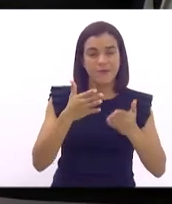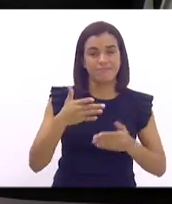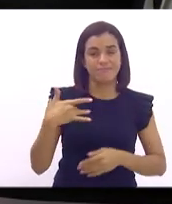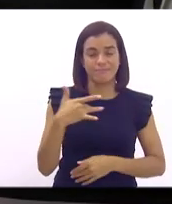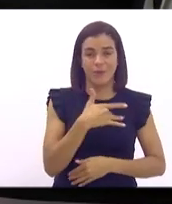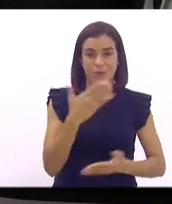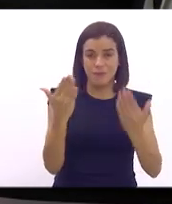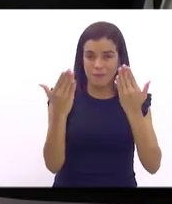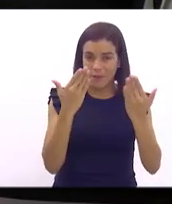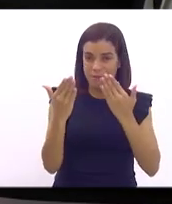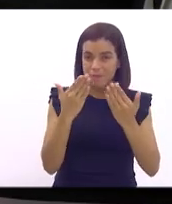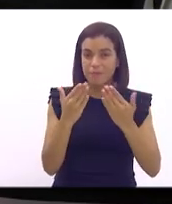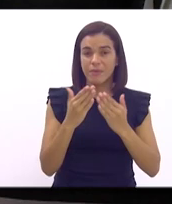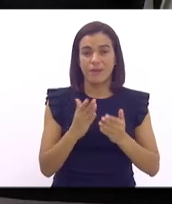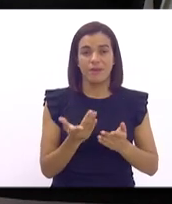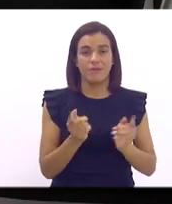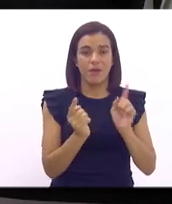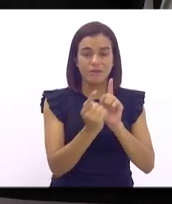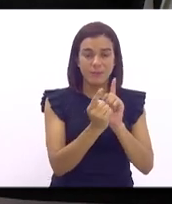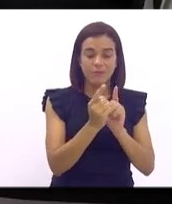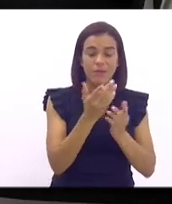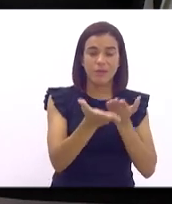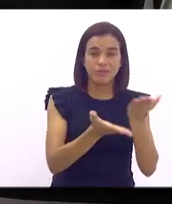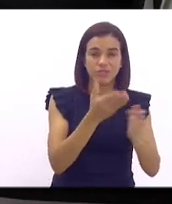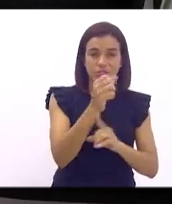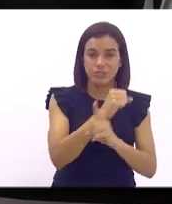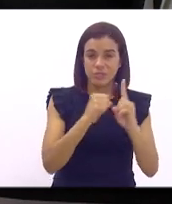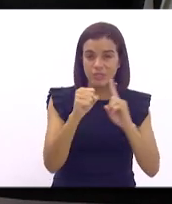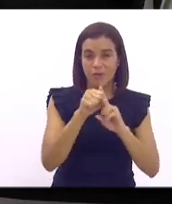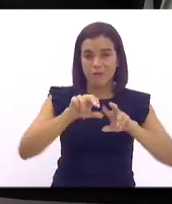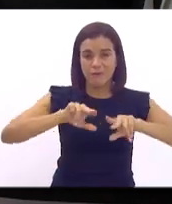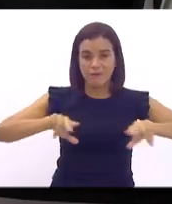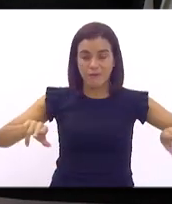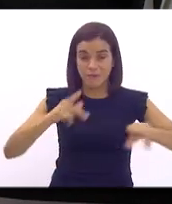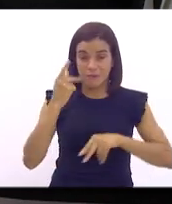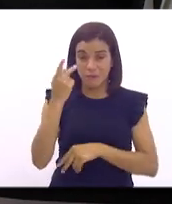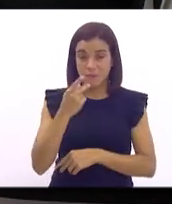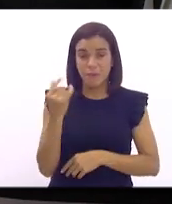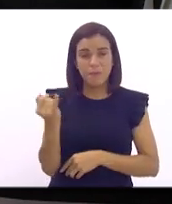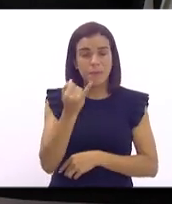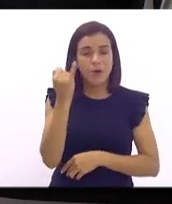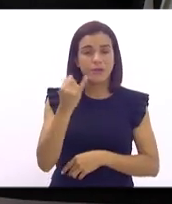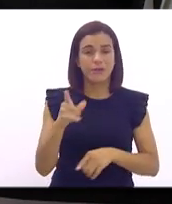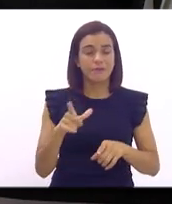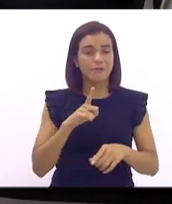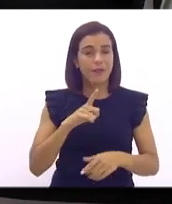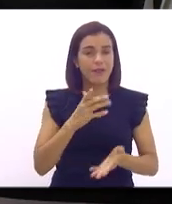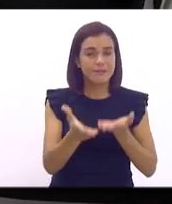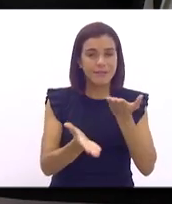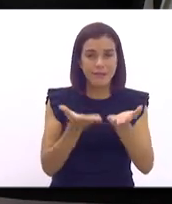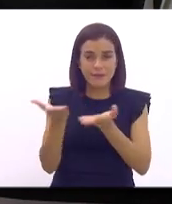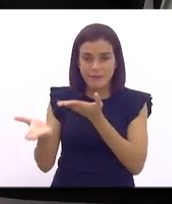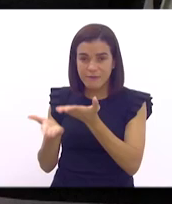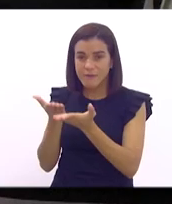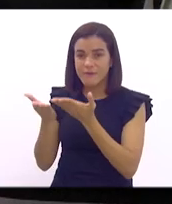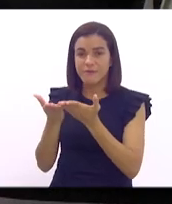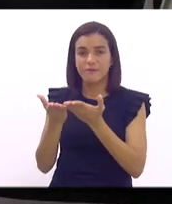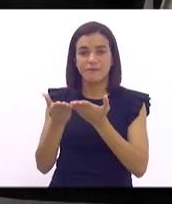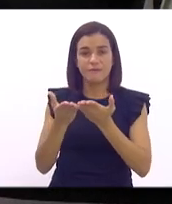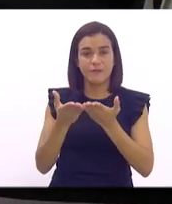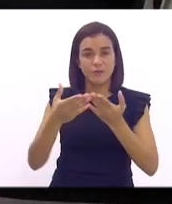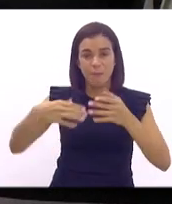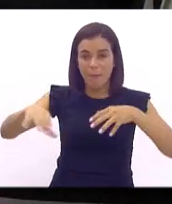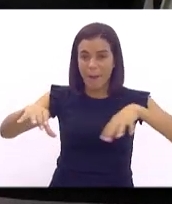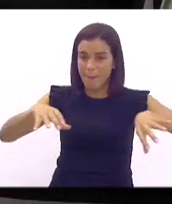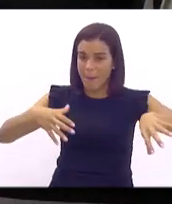espaços, no atendimento do assistente social, no atendimento de diversas políticas. É importante que a gente tenha esses serviços, vamos dizer assim, distintos, e que